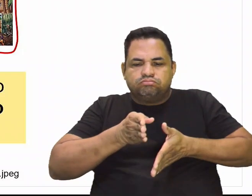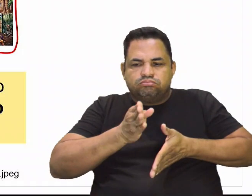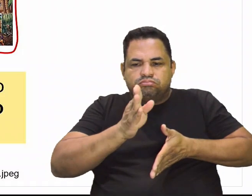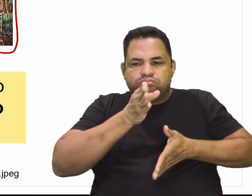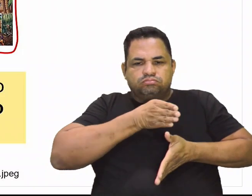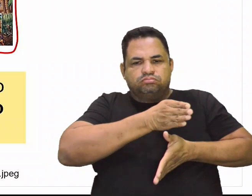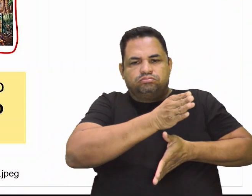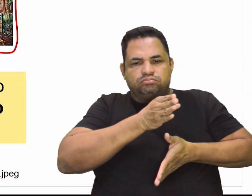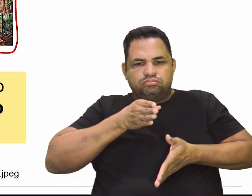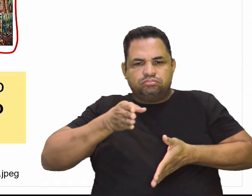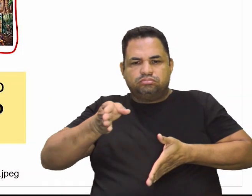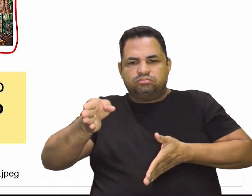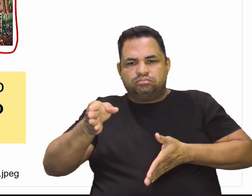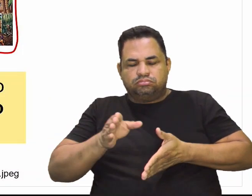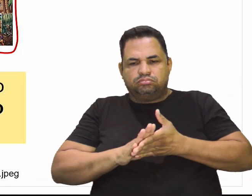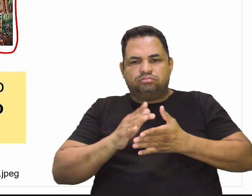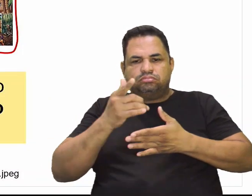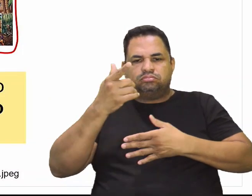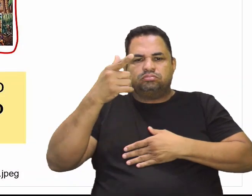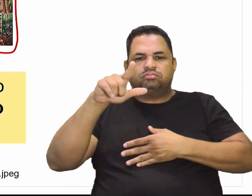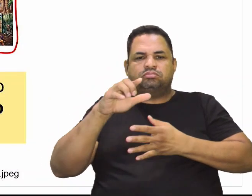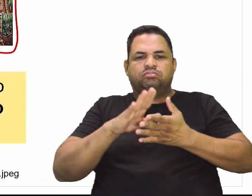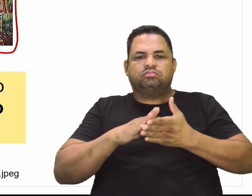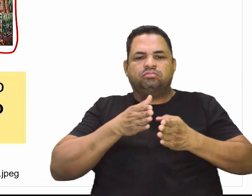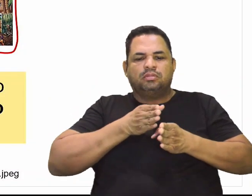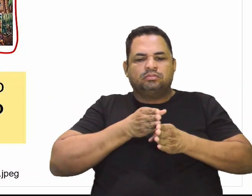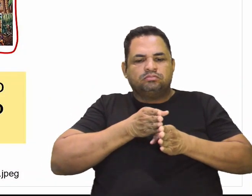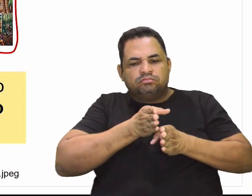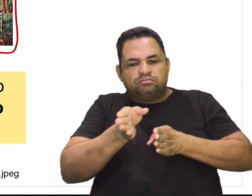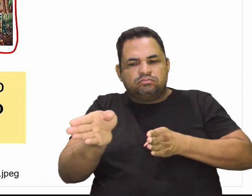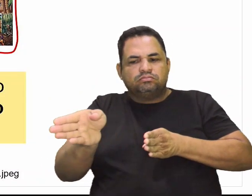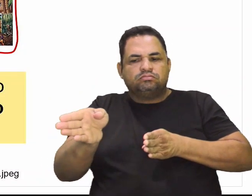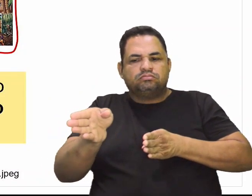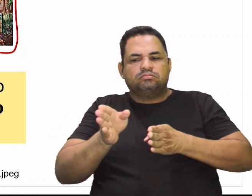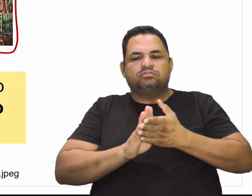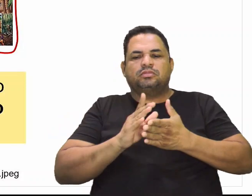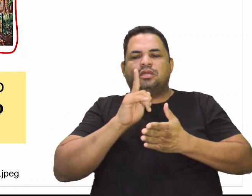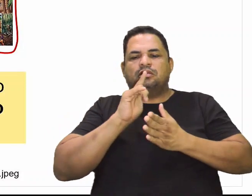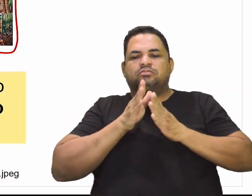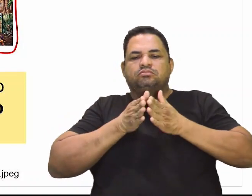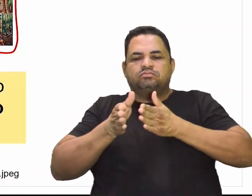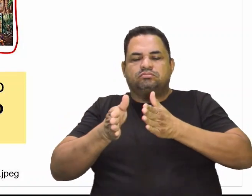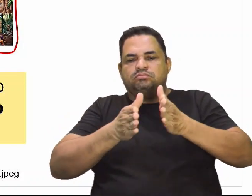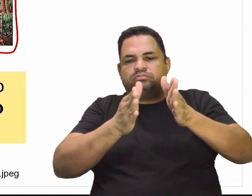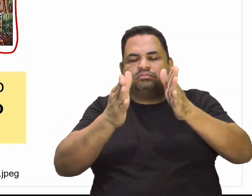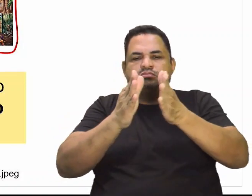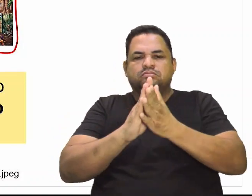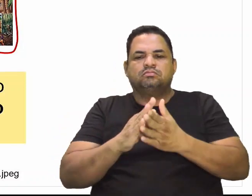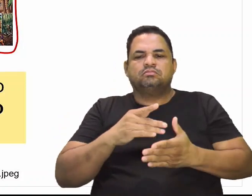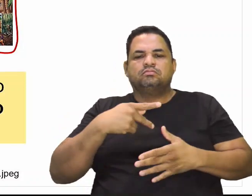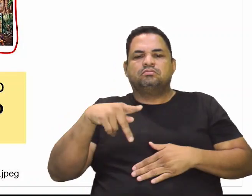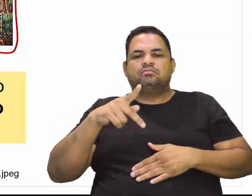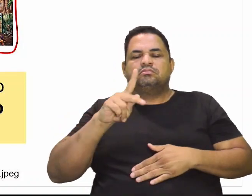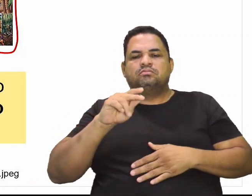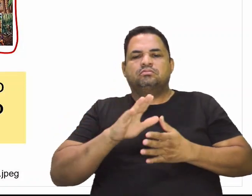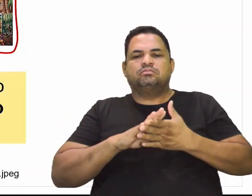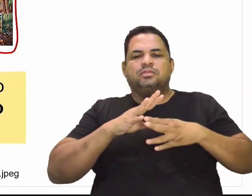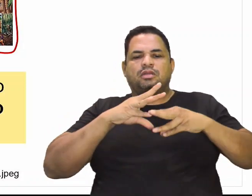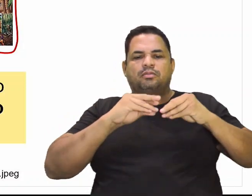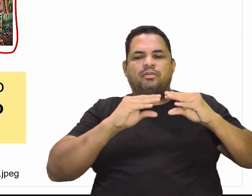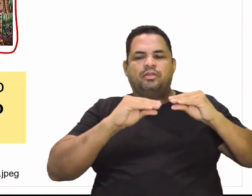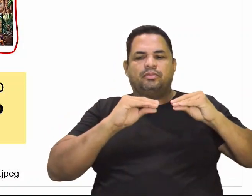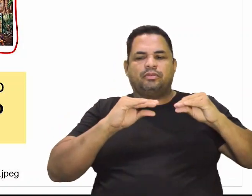uma irrigação. Eles conseguiram desviar o leito do rio Nilo para molhar as